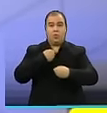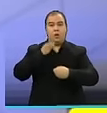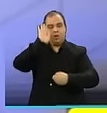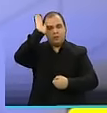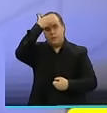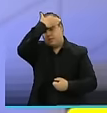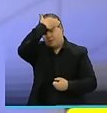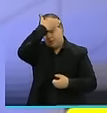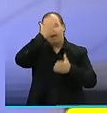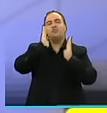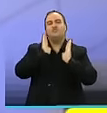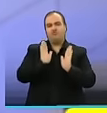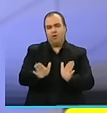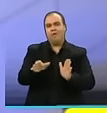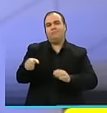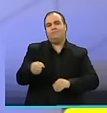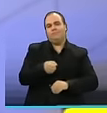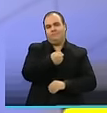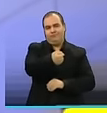condenado várias vezes,